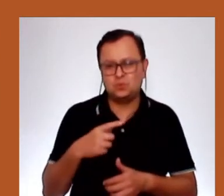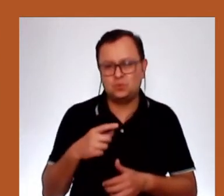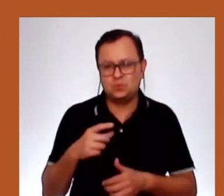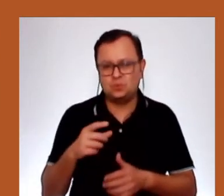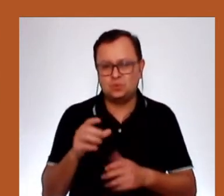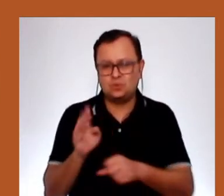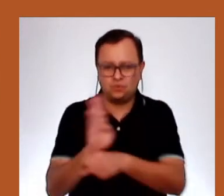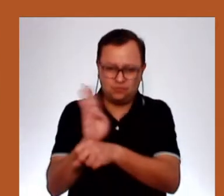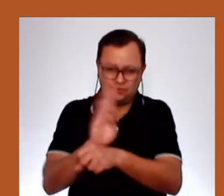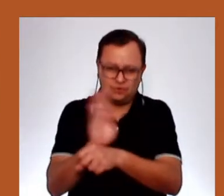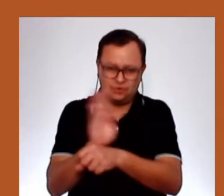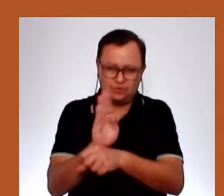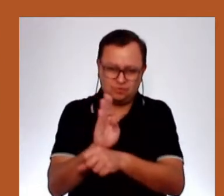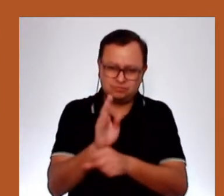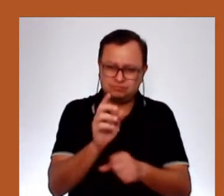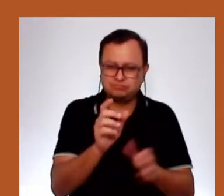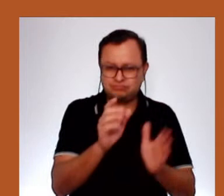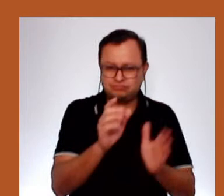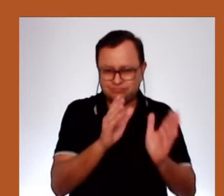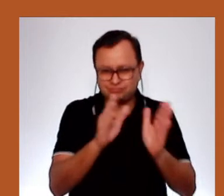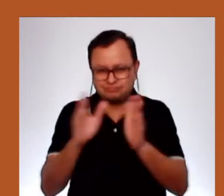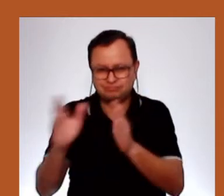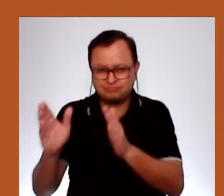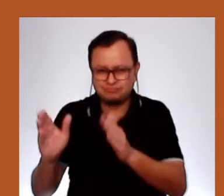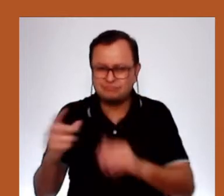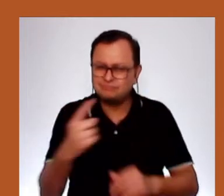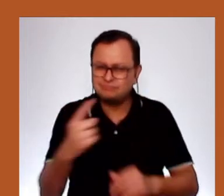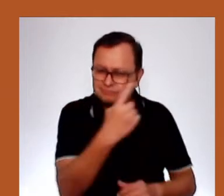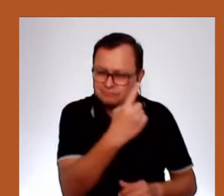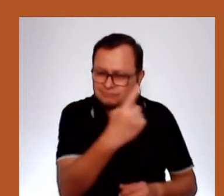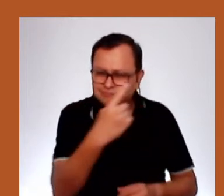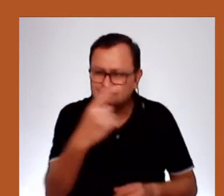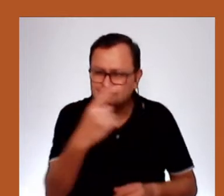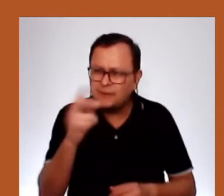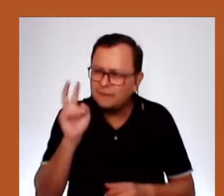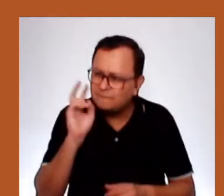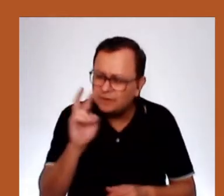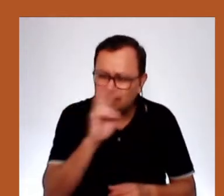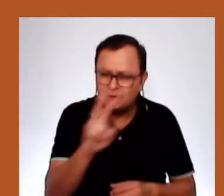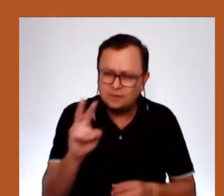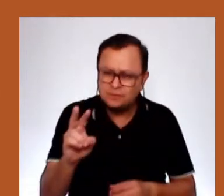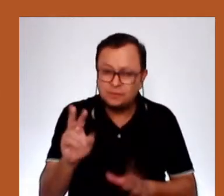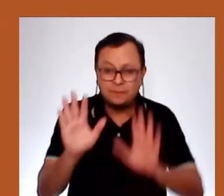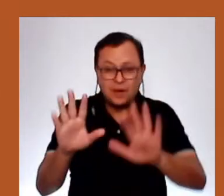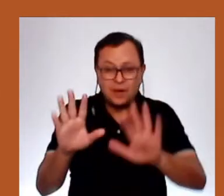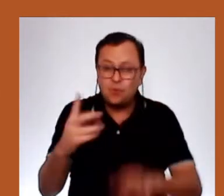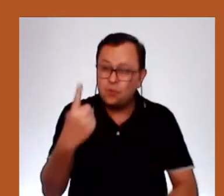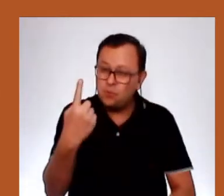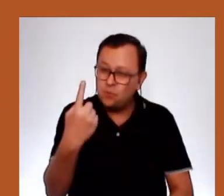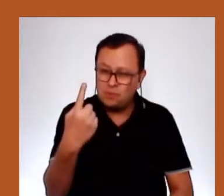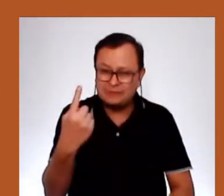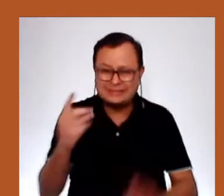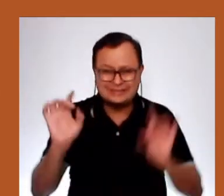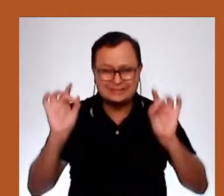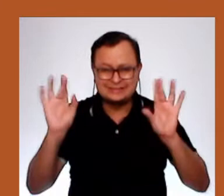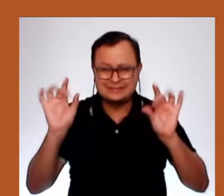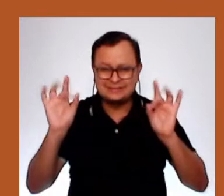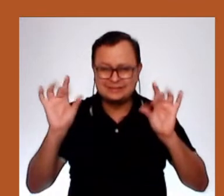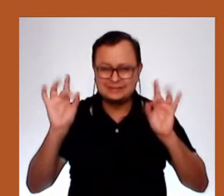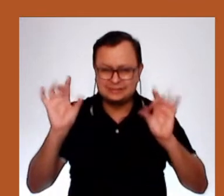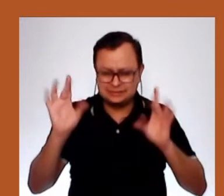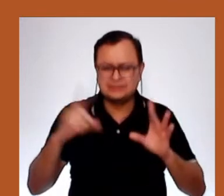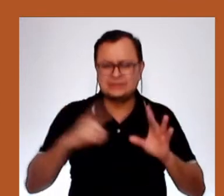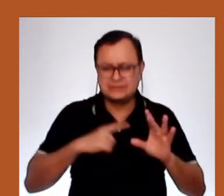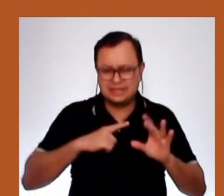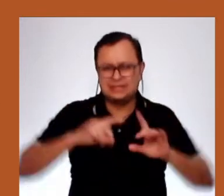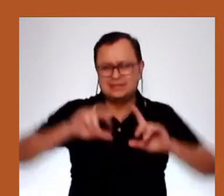alguns momentos, para mim, que são tão... dos mais significativos, né? Eu acho que tem alguns